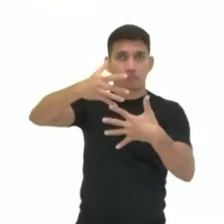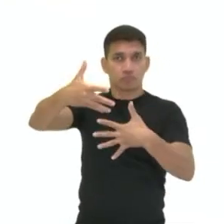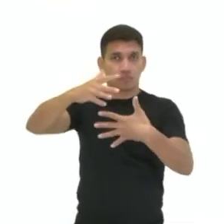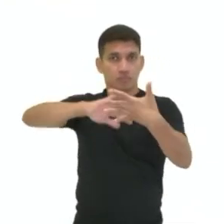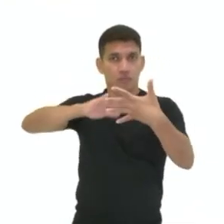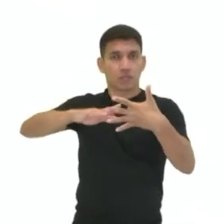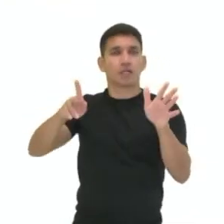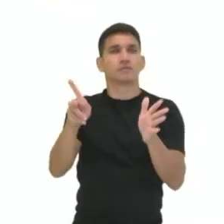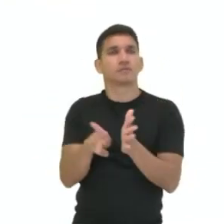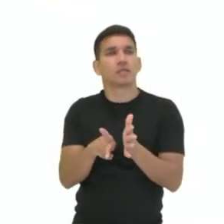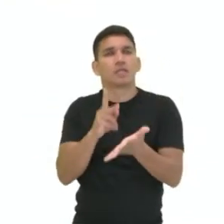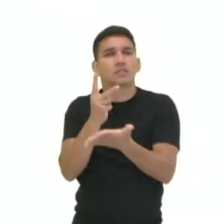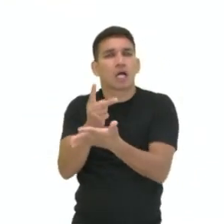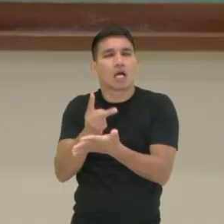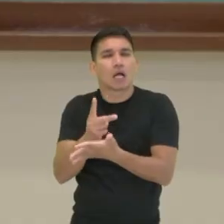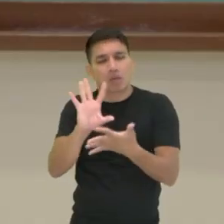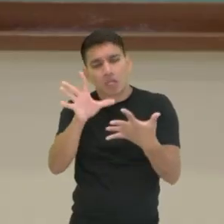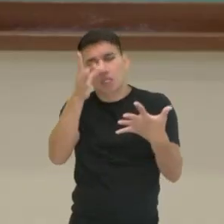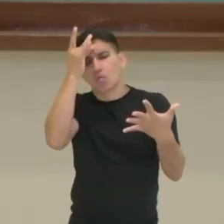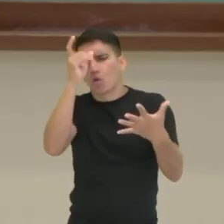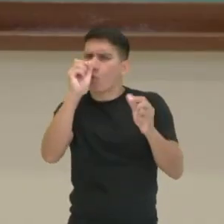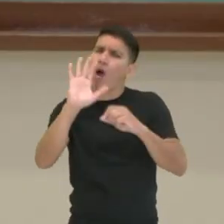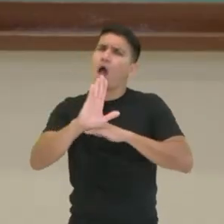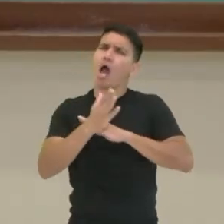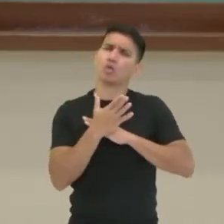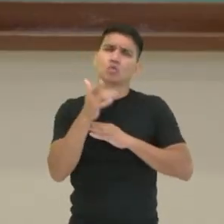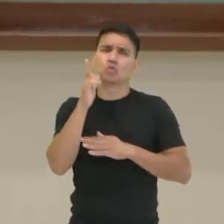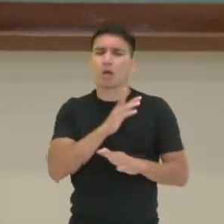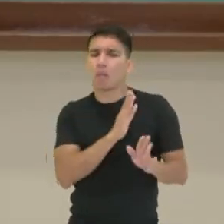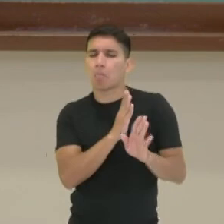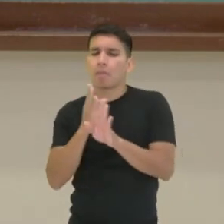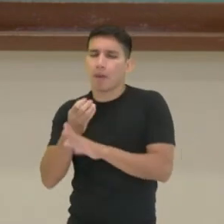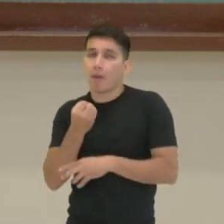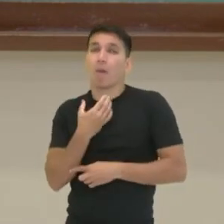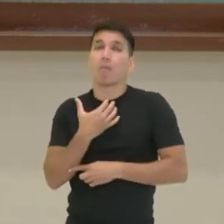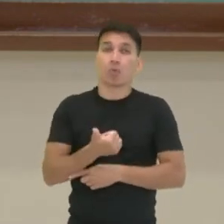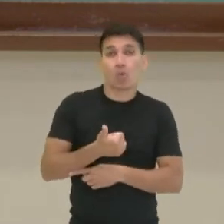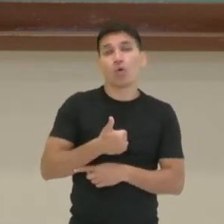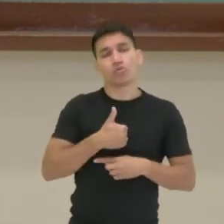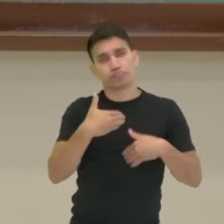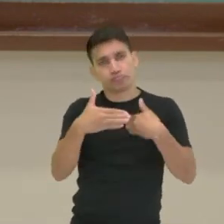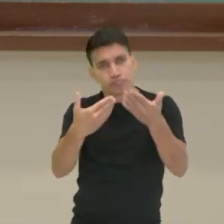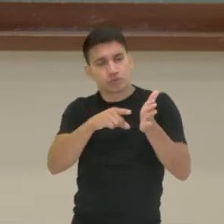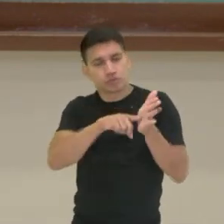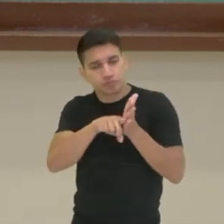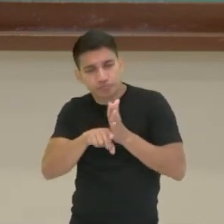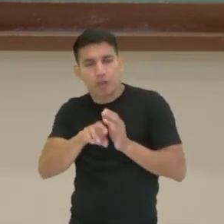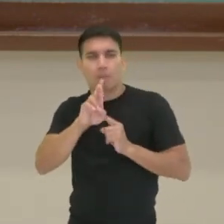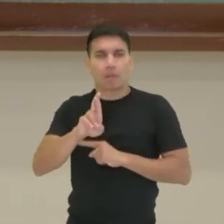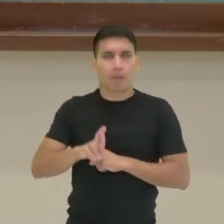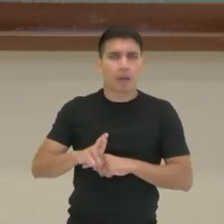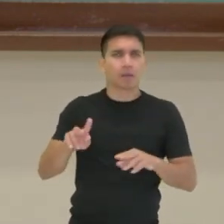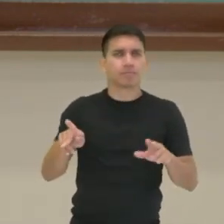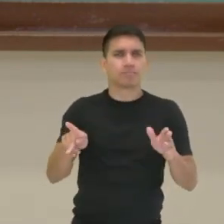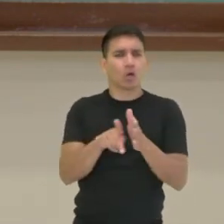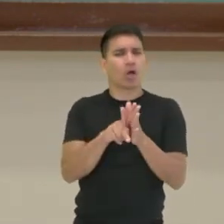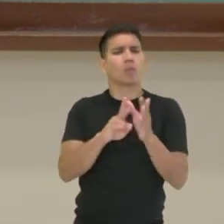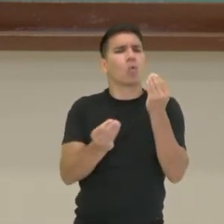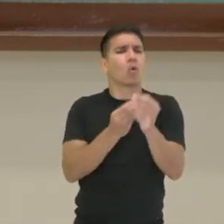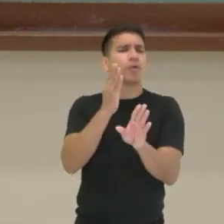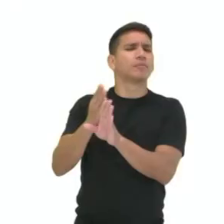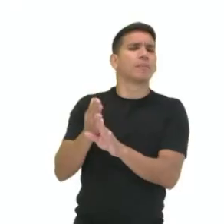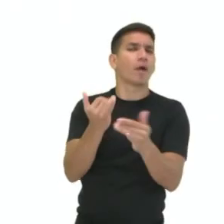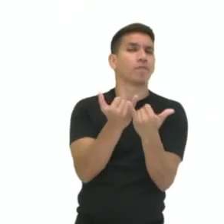bem sempre eu decorar, ajuda eu ir bem eu identificar bem aquela oração, porque ela